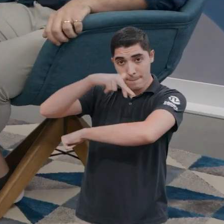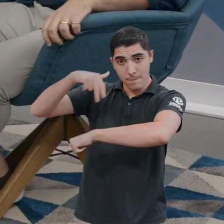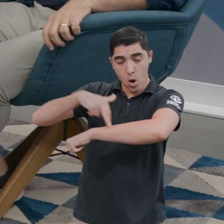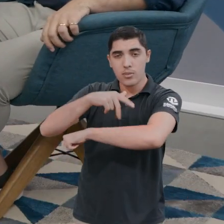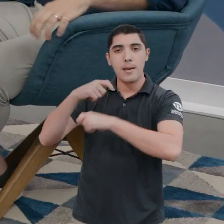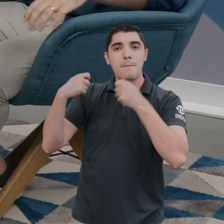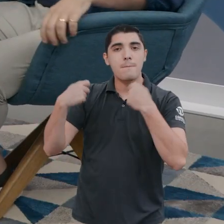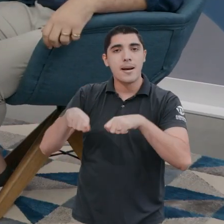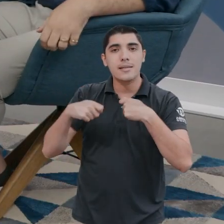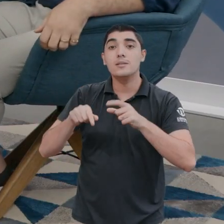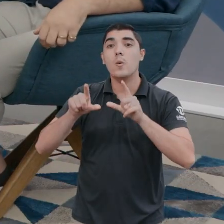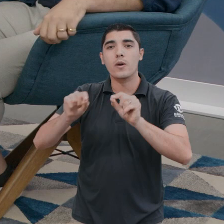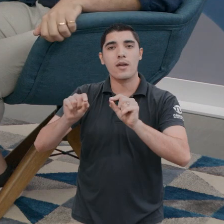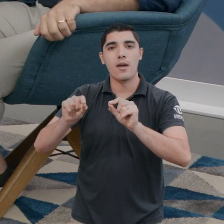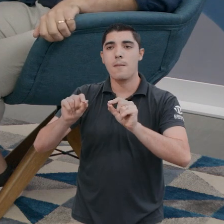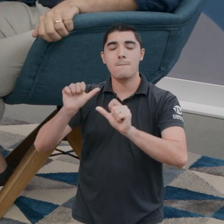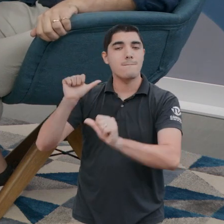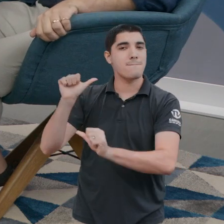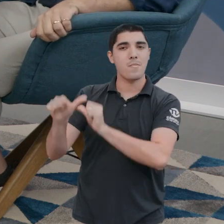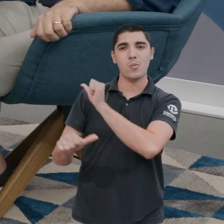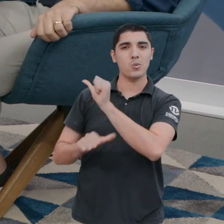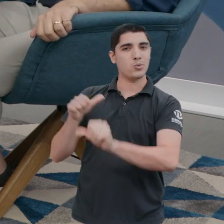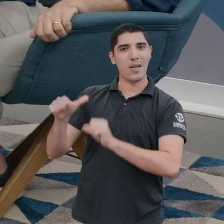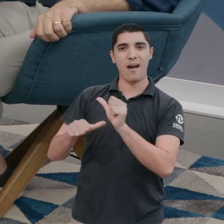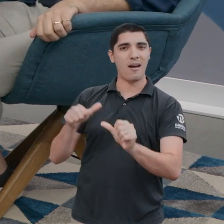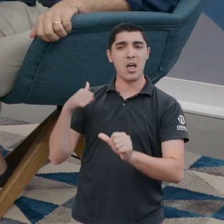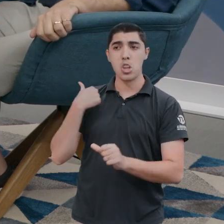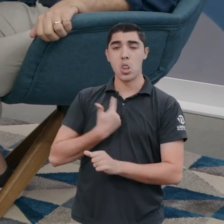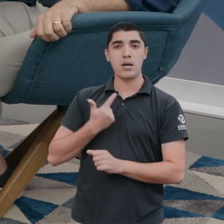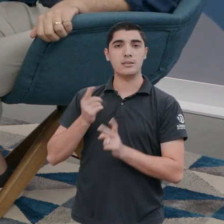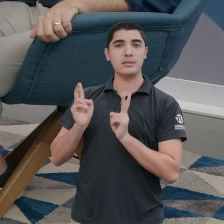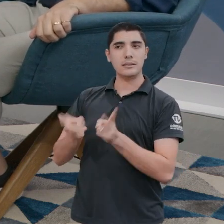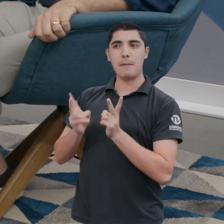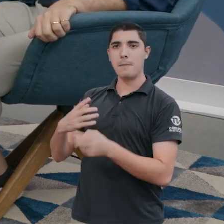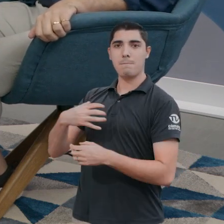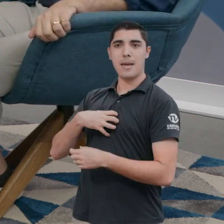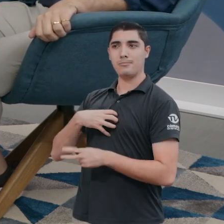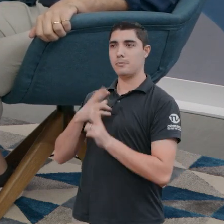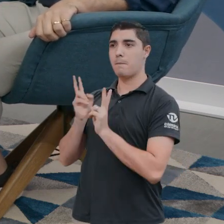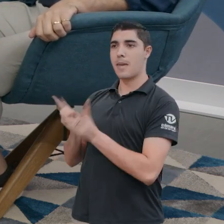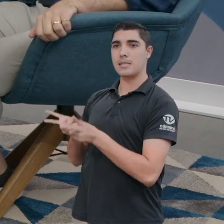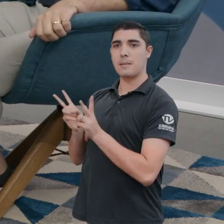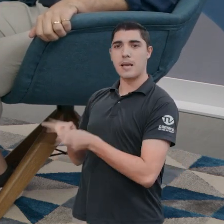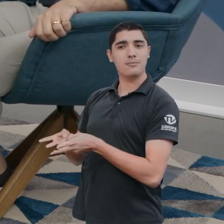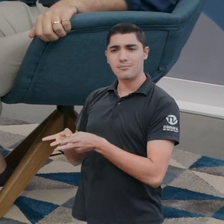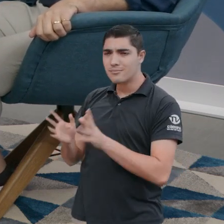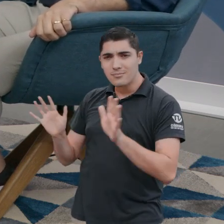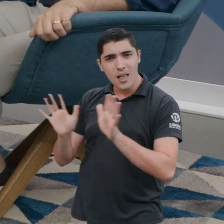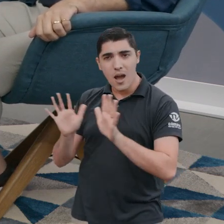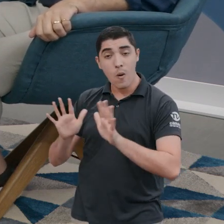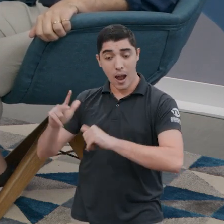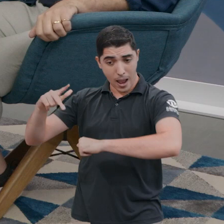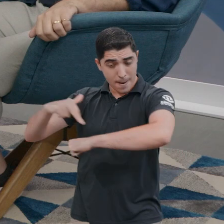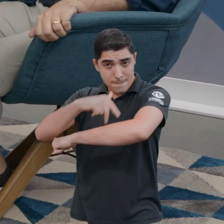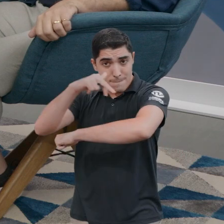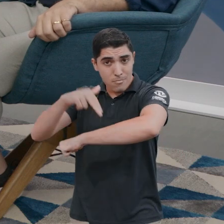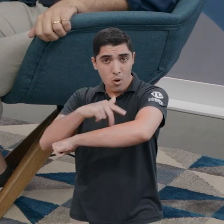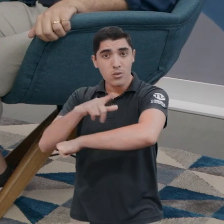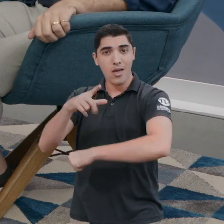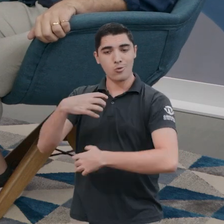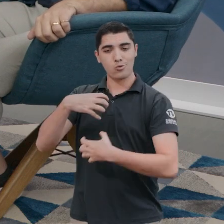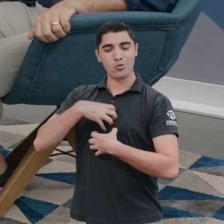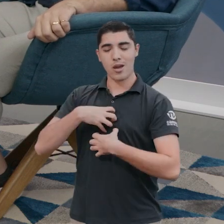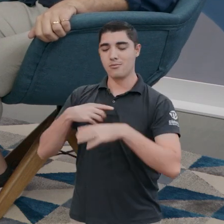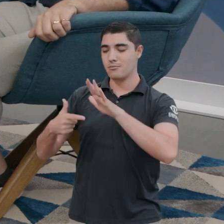gente precisa quebrar essa visão de moda que a gente tem tido até então, né? Então a gente precisa pensar na moda como uma forma